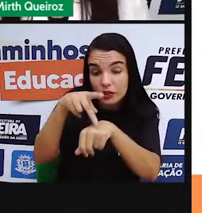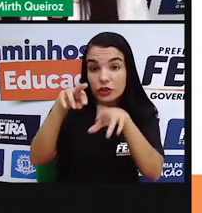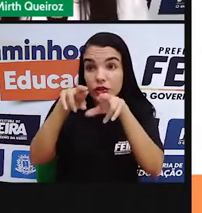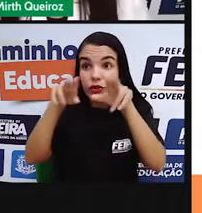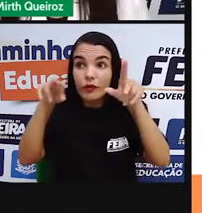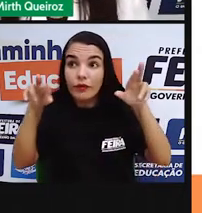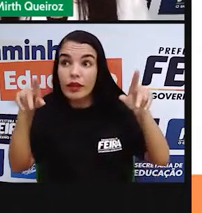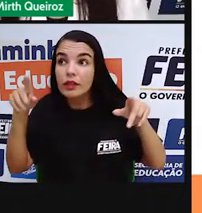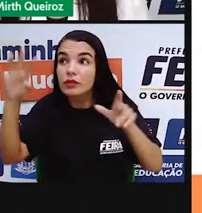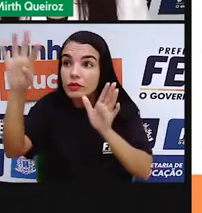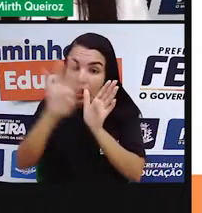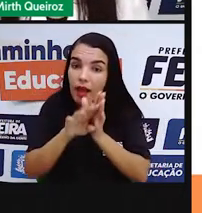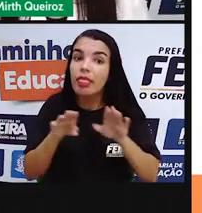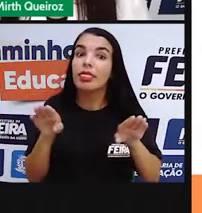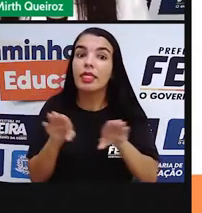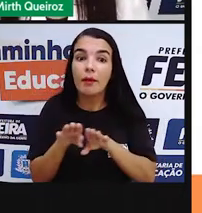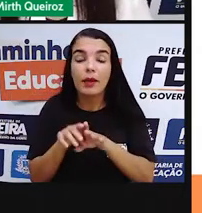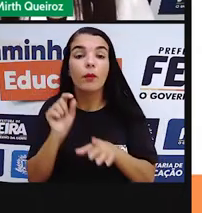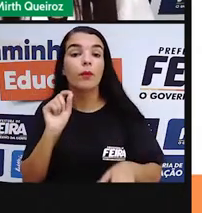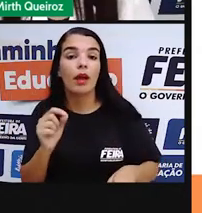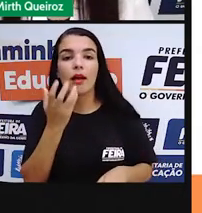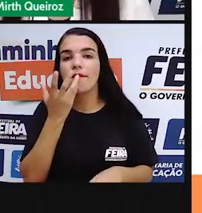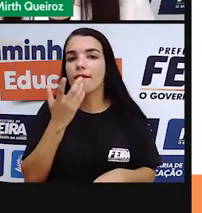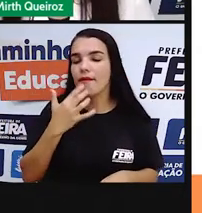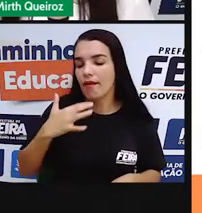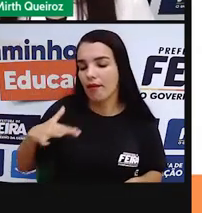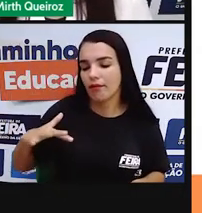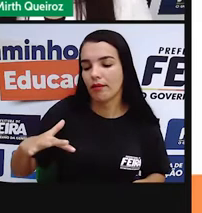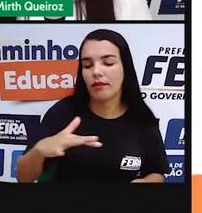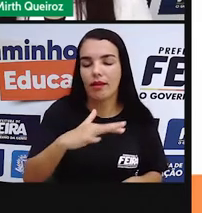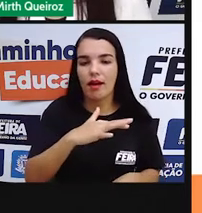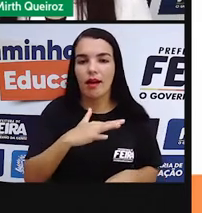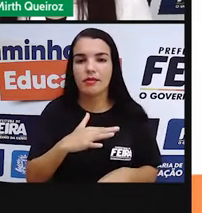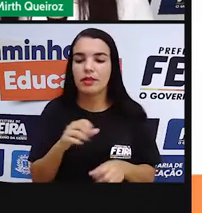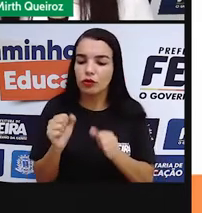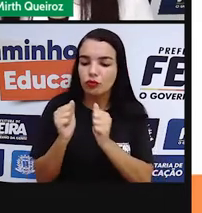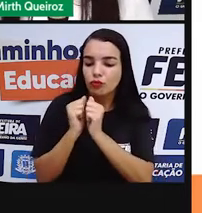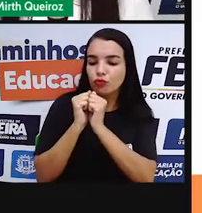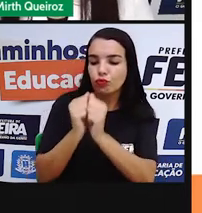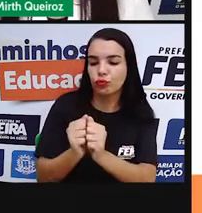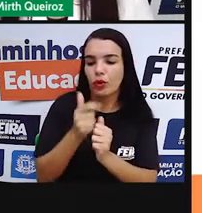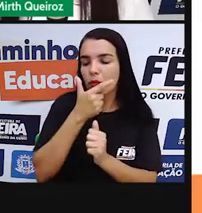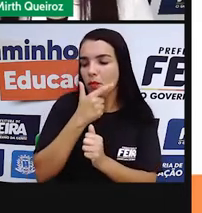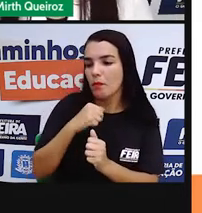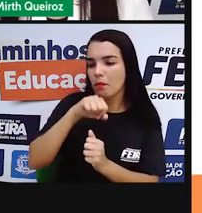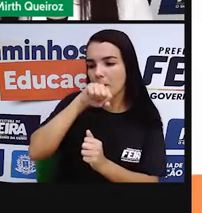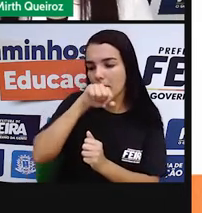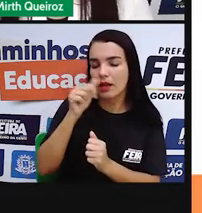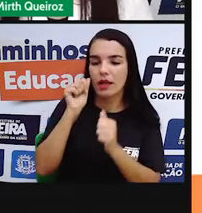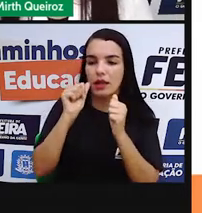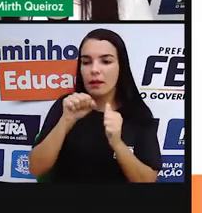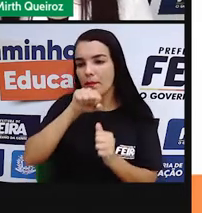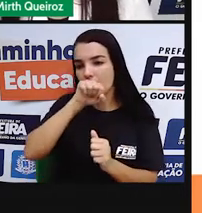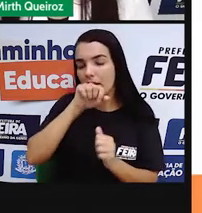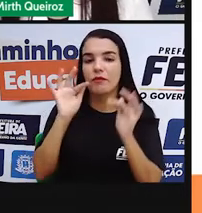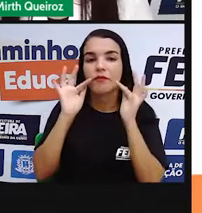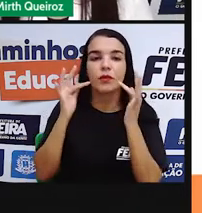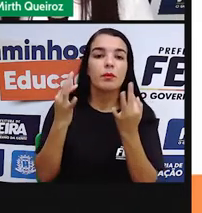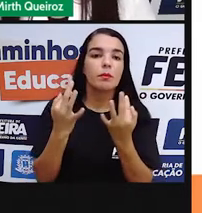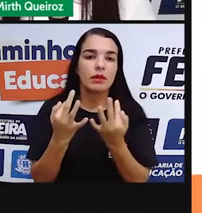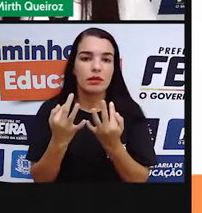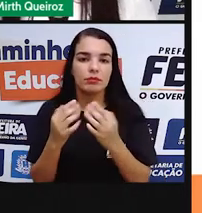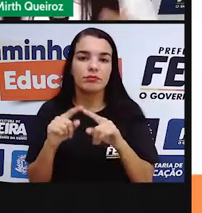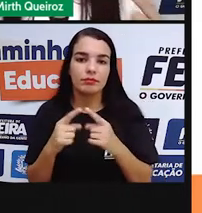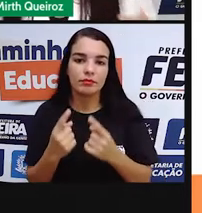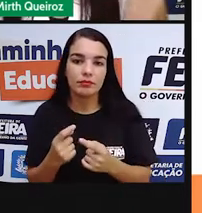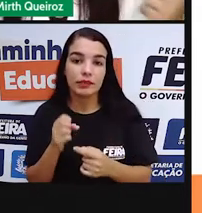crianças também vieram para o Brasil, sendo, portanto, também imigrantes, né? E quando no texto aqui no poema se